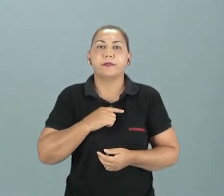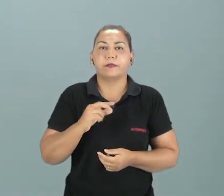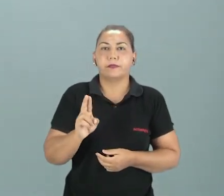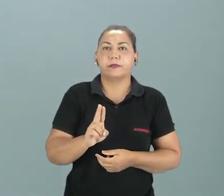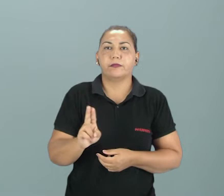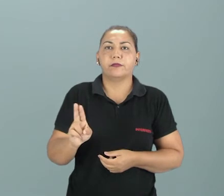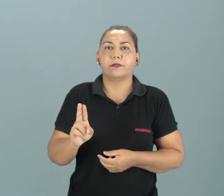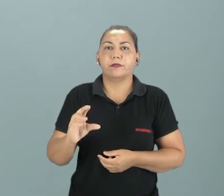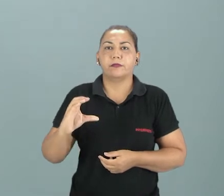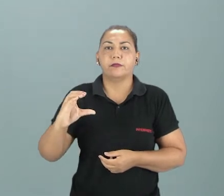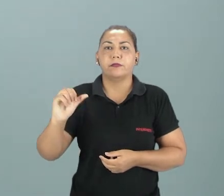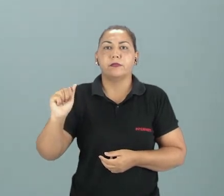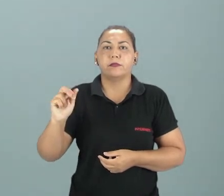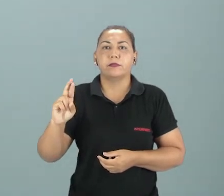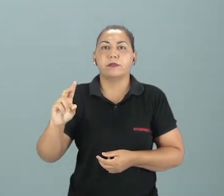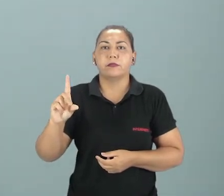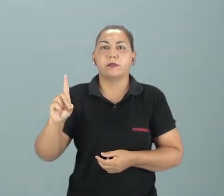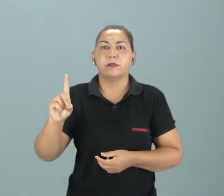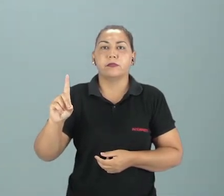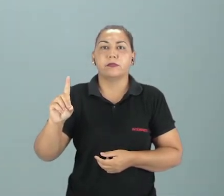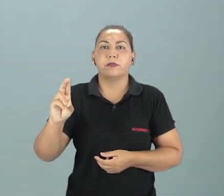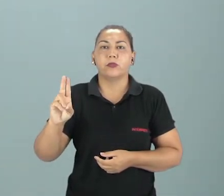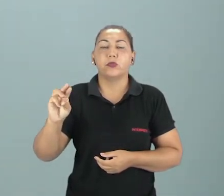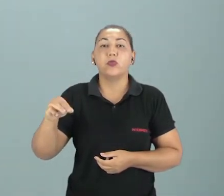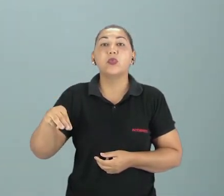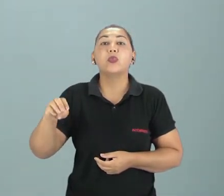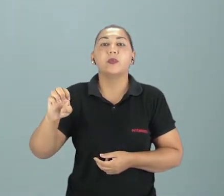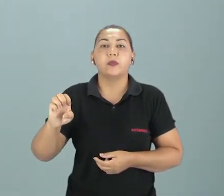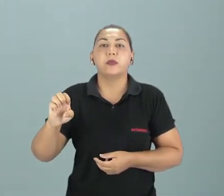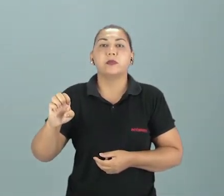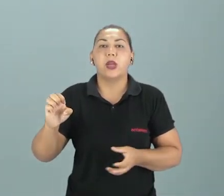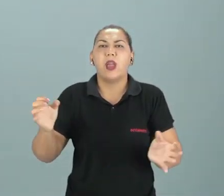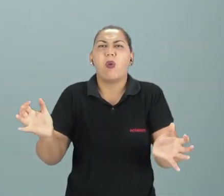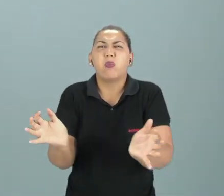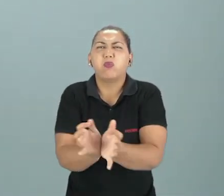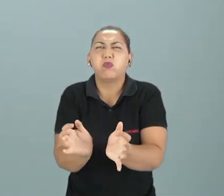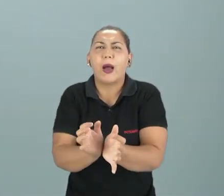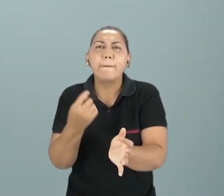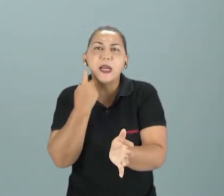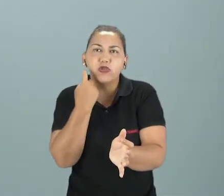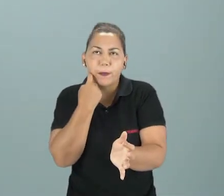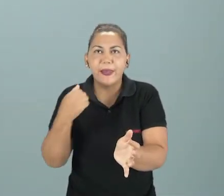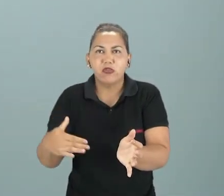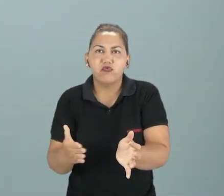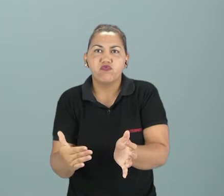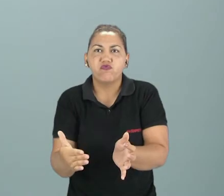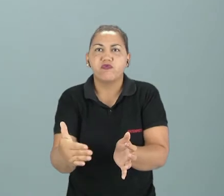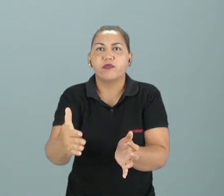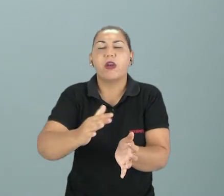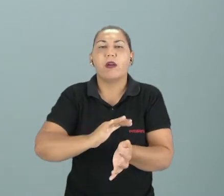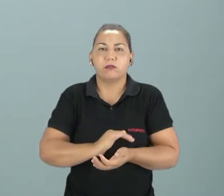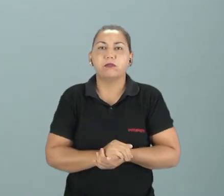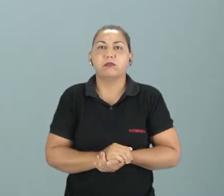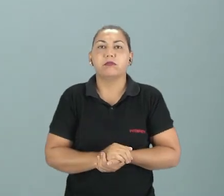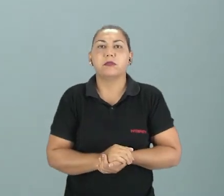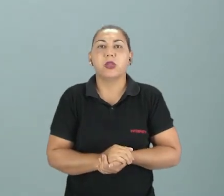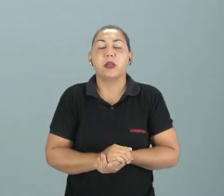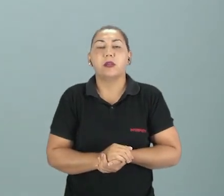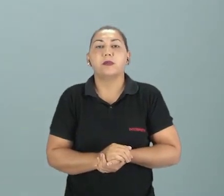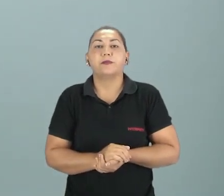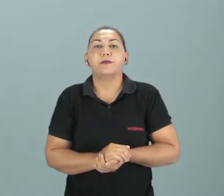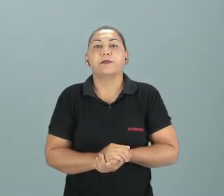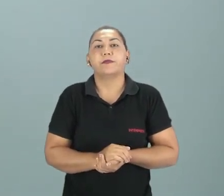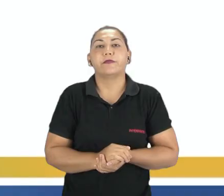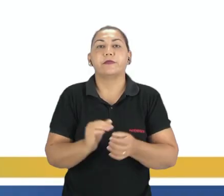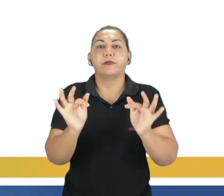que é cardume. Veja que aqui nós temos o verbo que está concordando com esse núcleo, no caso, lutava.